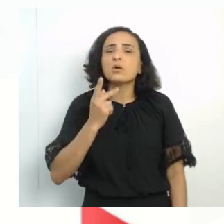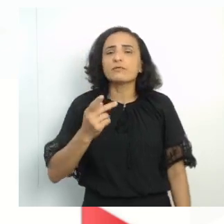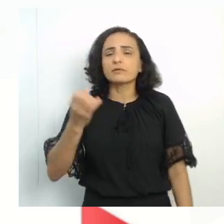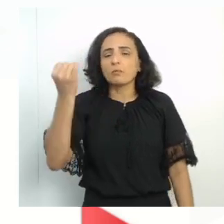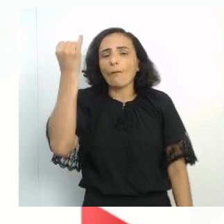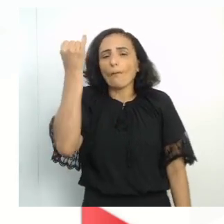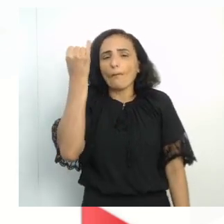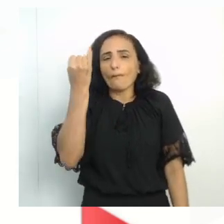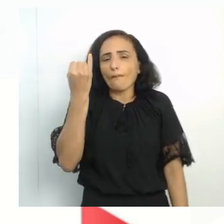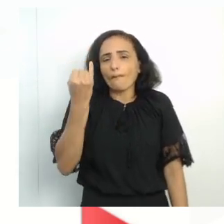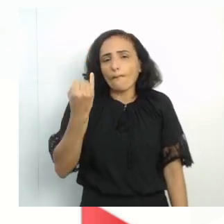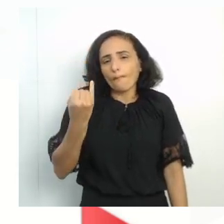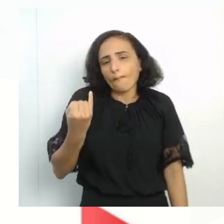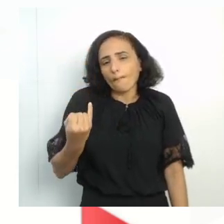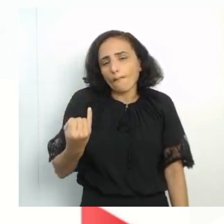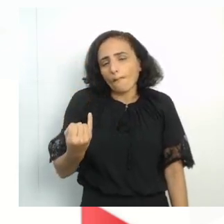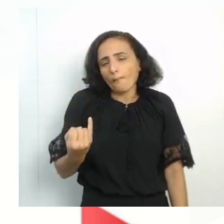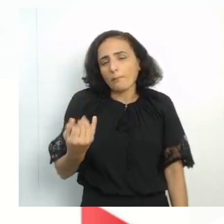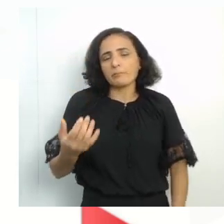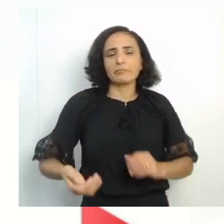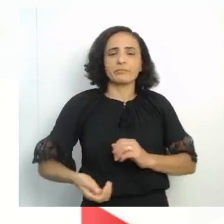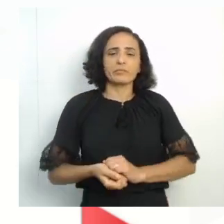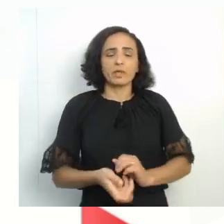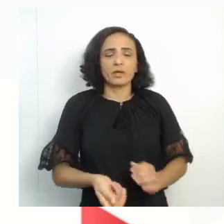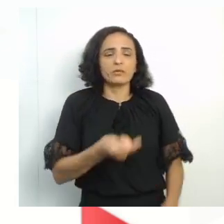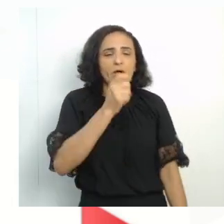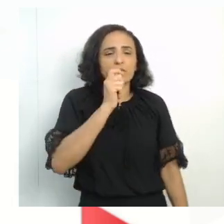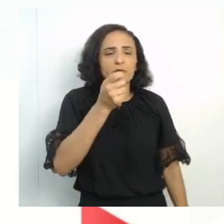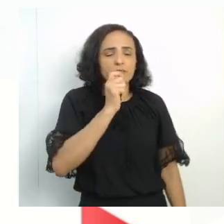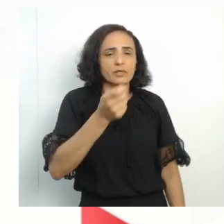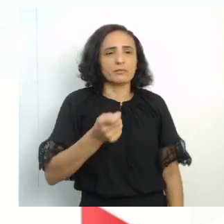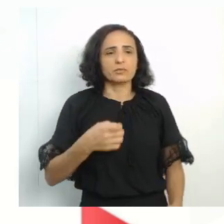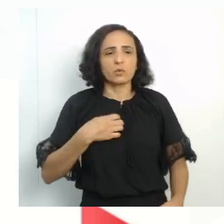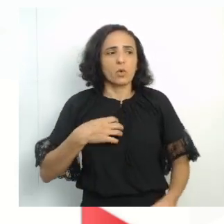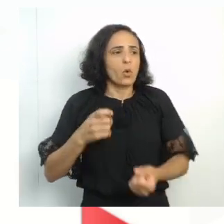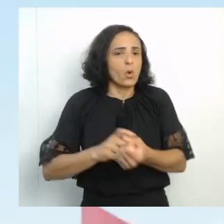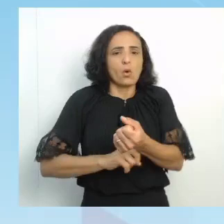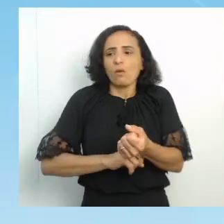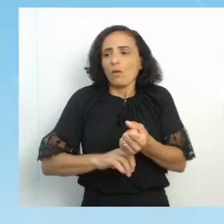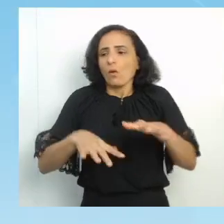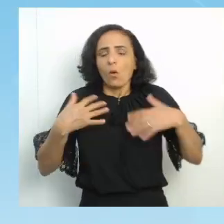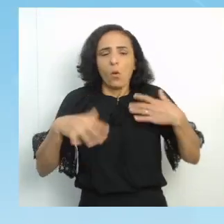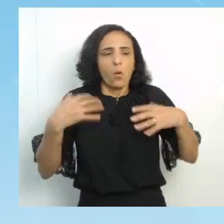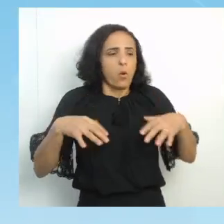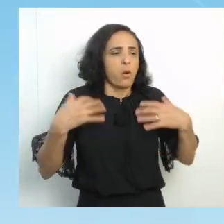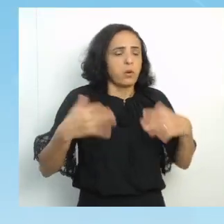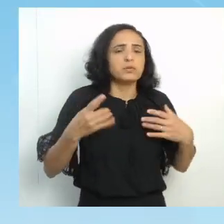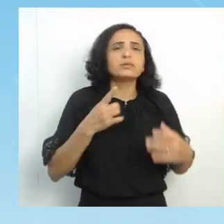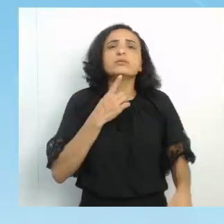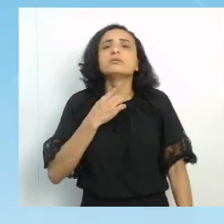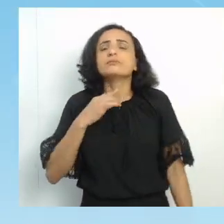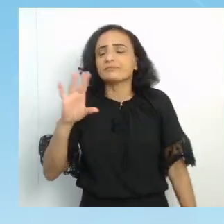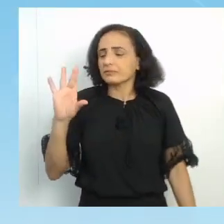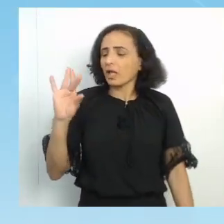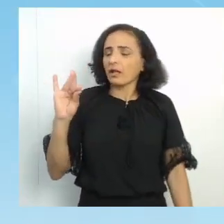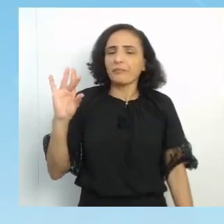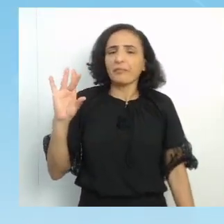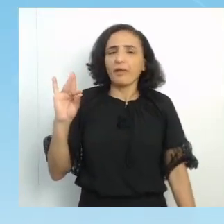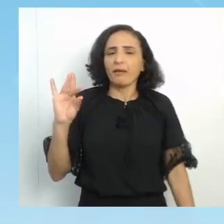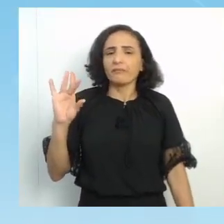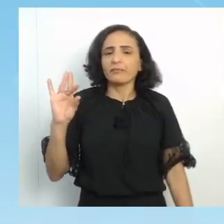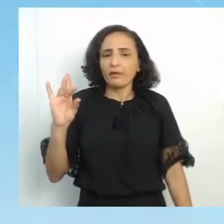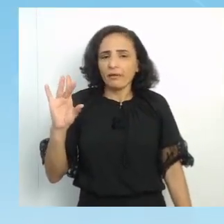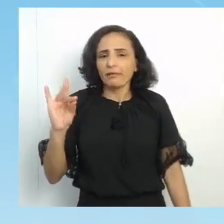a gente tem ansiedade, alucinações e a boca seca. Esses são efeitos de